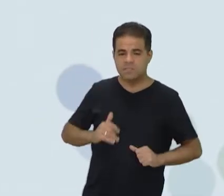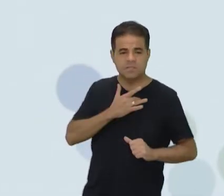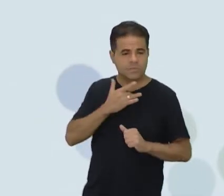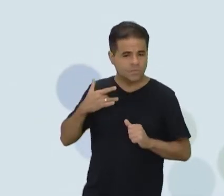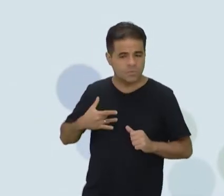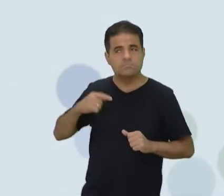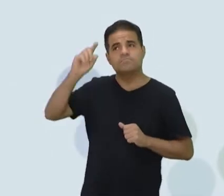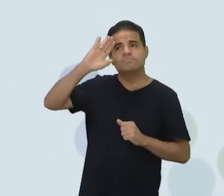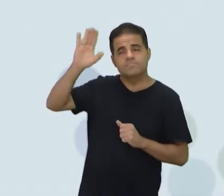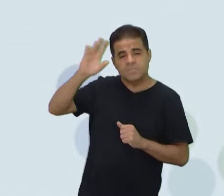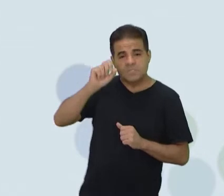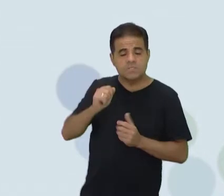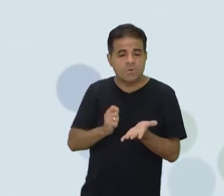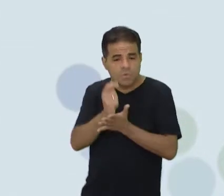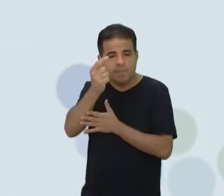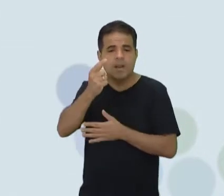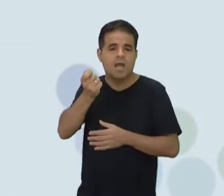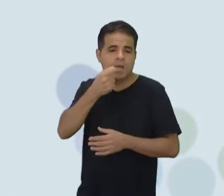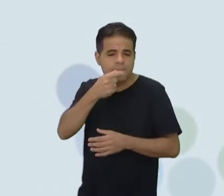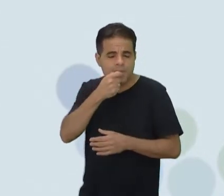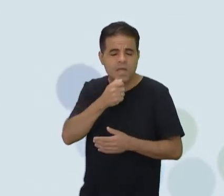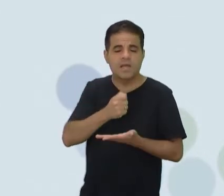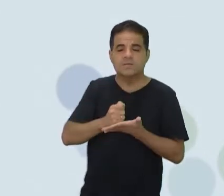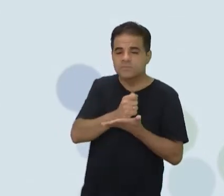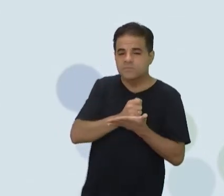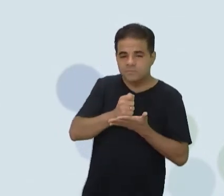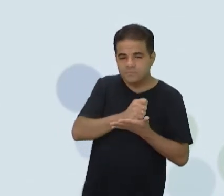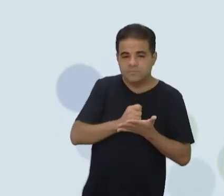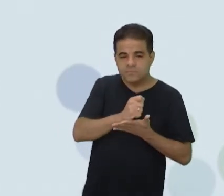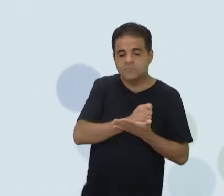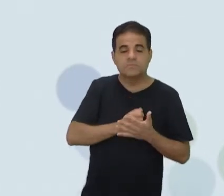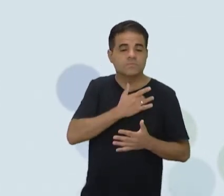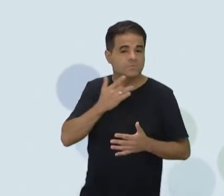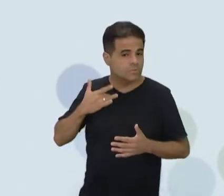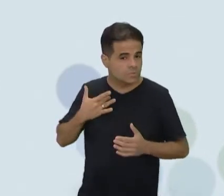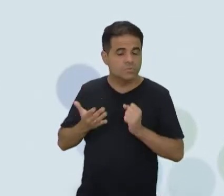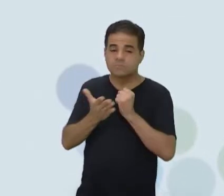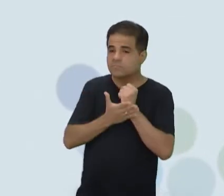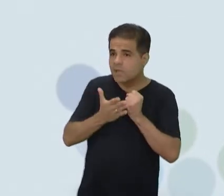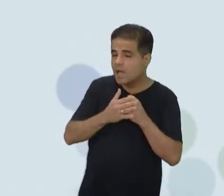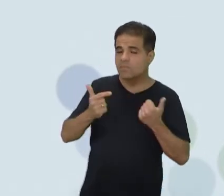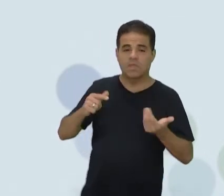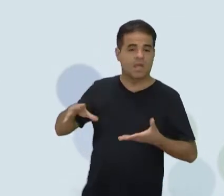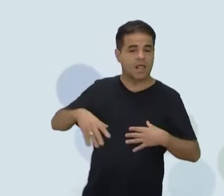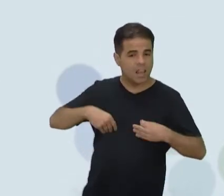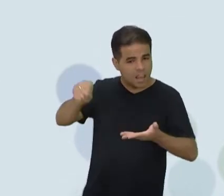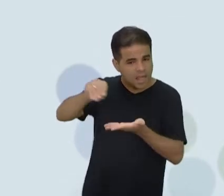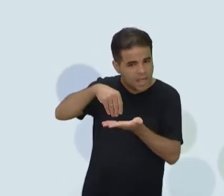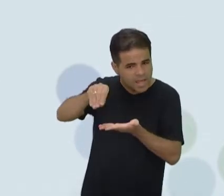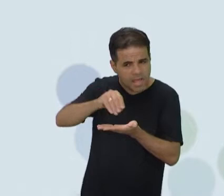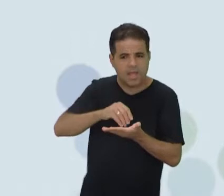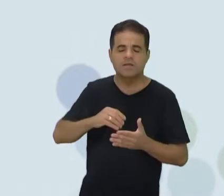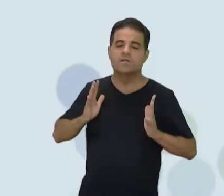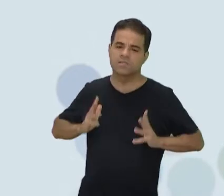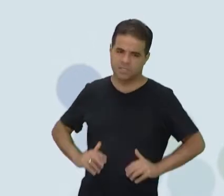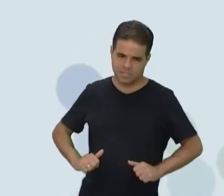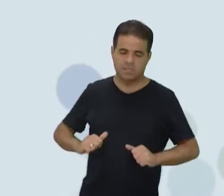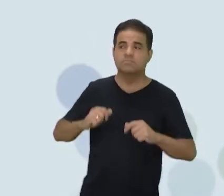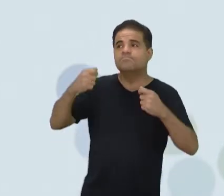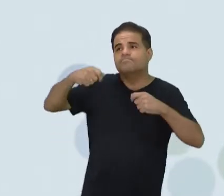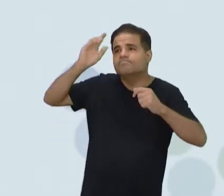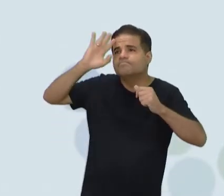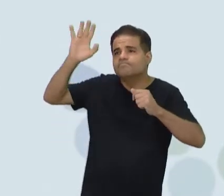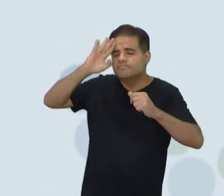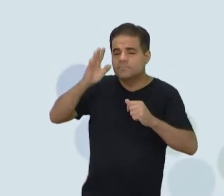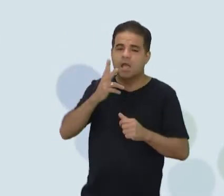110. Aí pensando se tiver que comprar um remédio, mantendo a saúde básica, porque aí já não vai ter mais, tipo, lenço umedecido, mas vai ter outras coisas de higiene. Pensando que talvez o